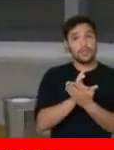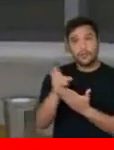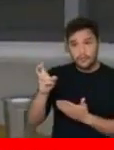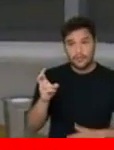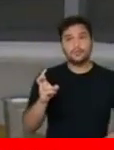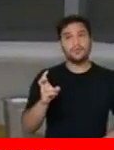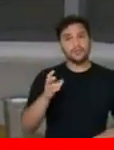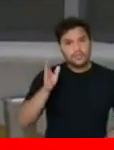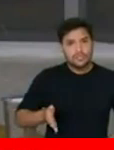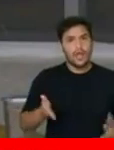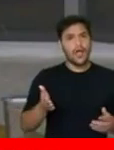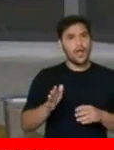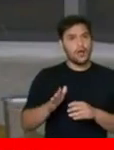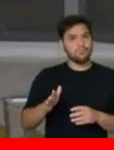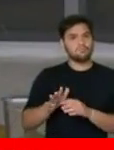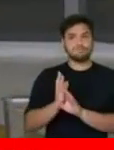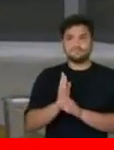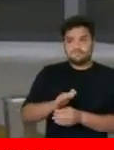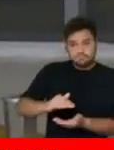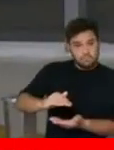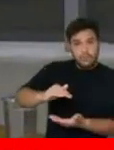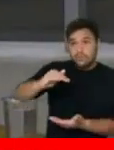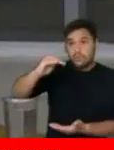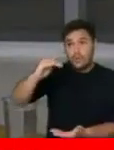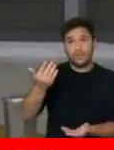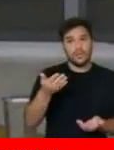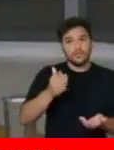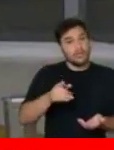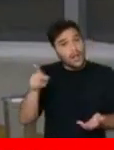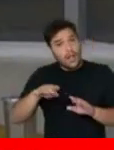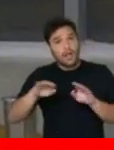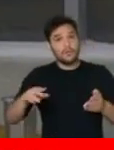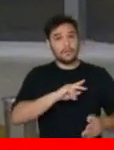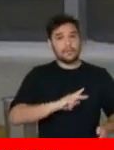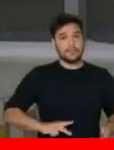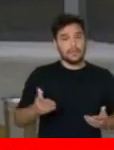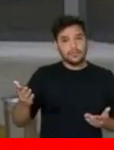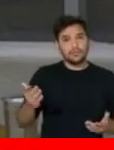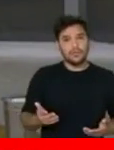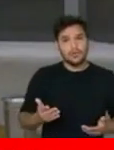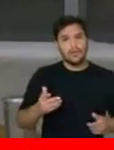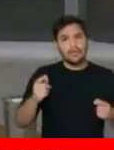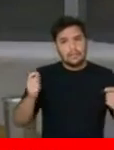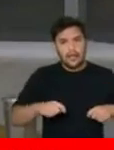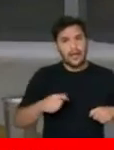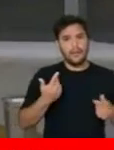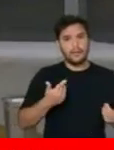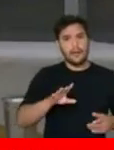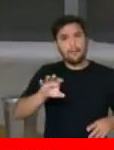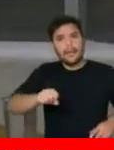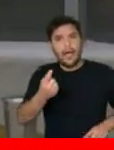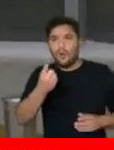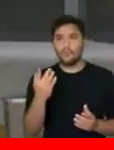aí cheio, empilhado de pedidos de impeachment na mesa do presidente, que poderia ter sacado qualquer um deles, porque crimes